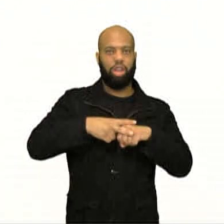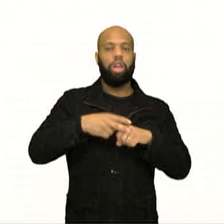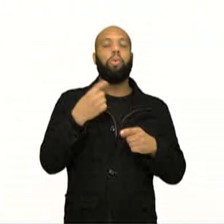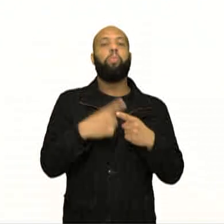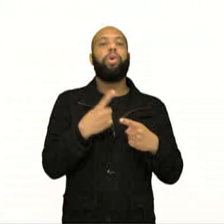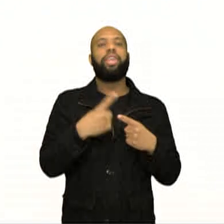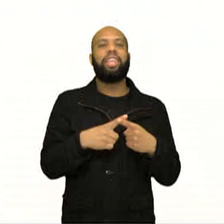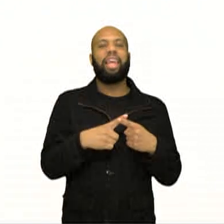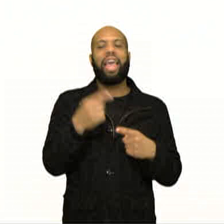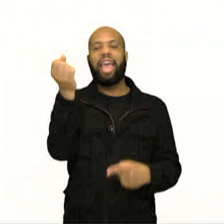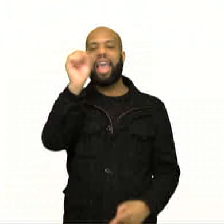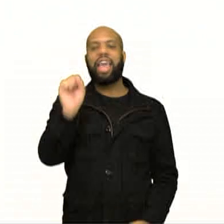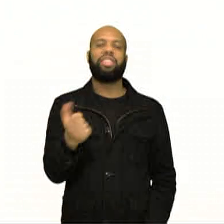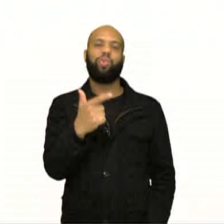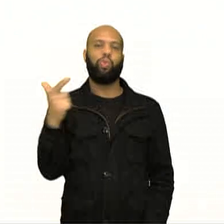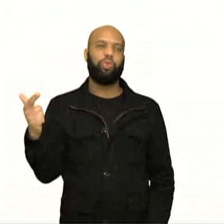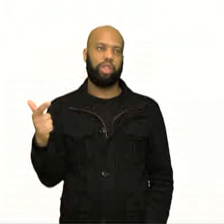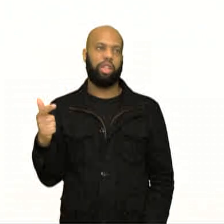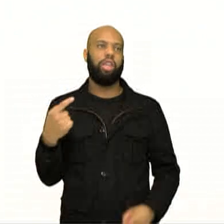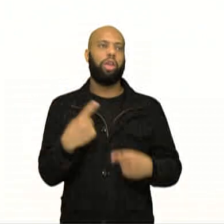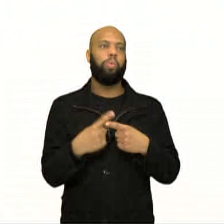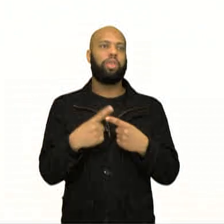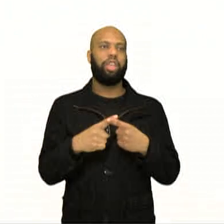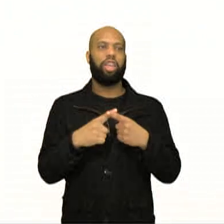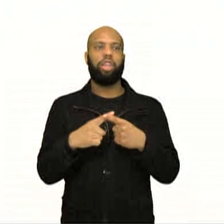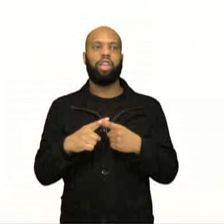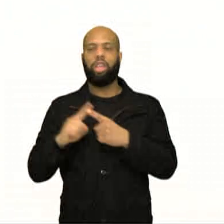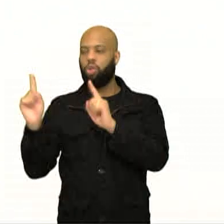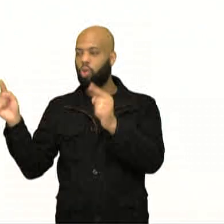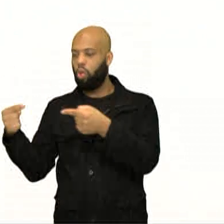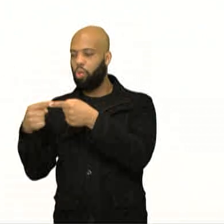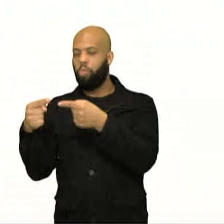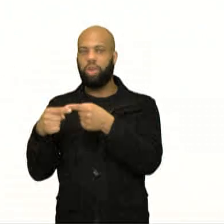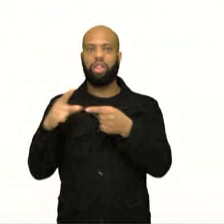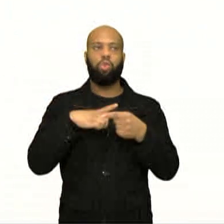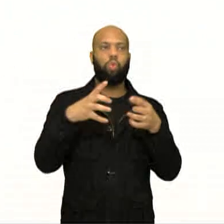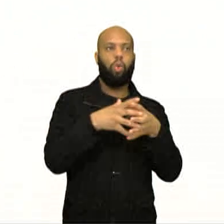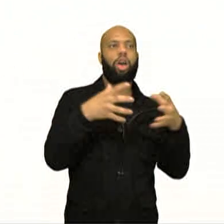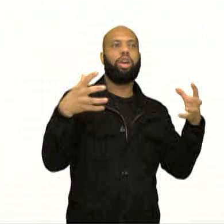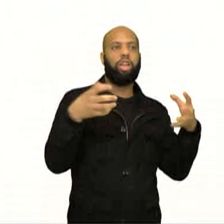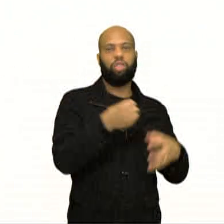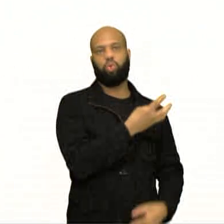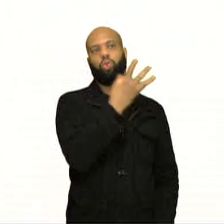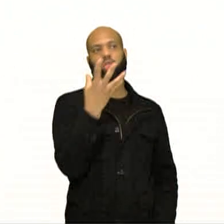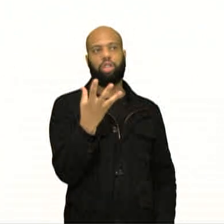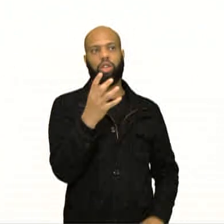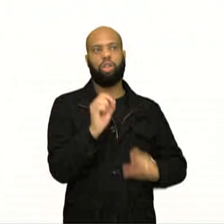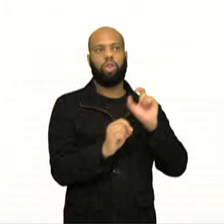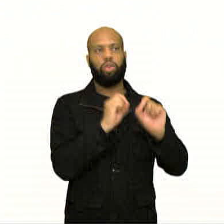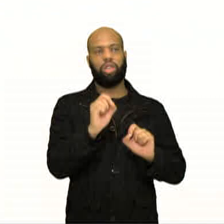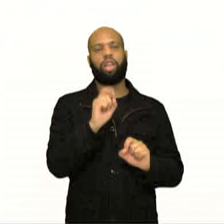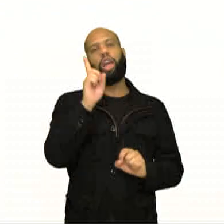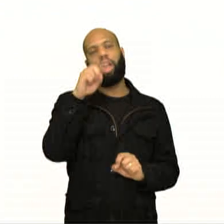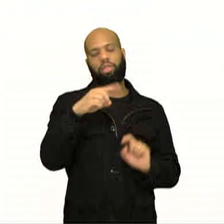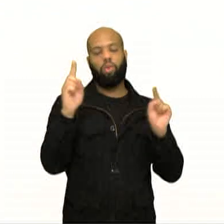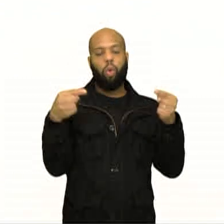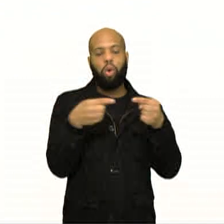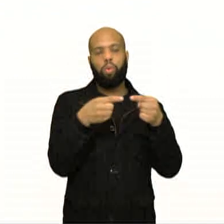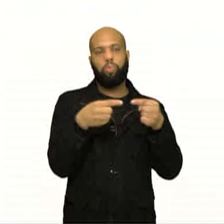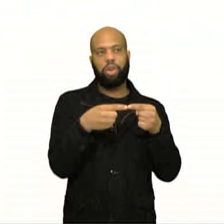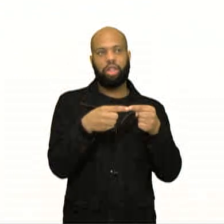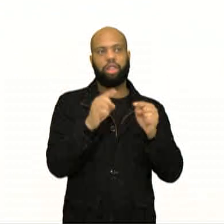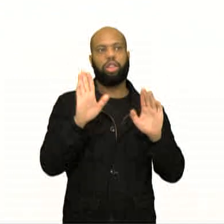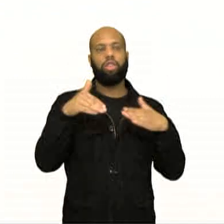Por que ele estava no singular? O verbo ser está concordando com a grande quantidade, né? Este era o recorte do texto. A